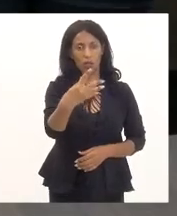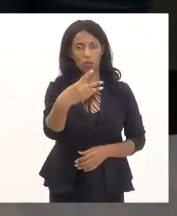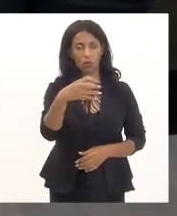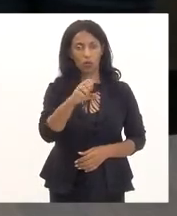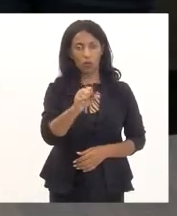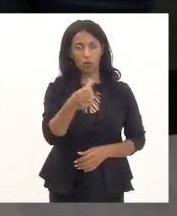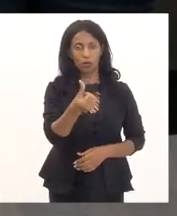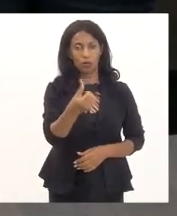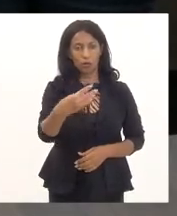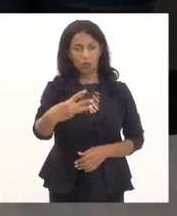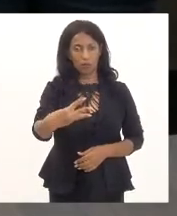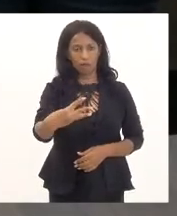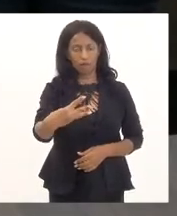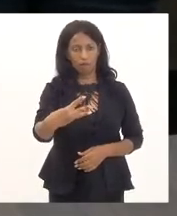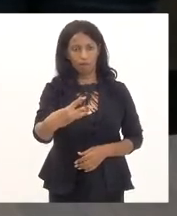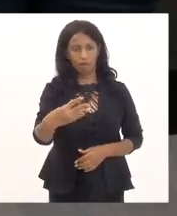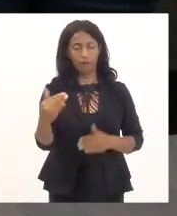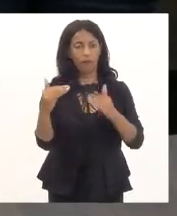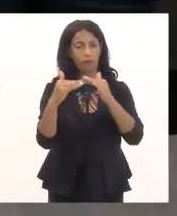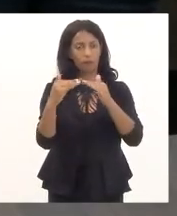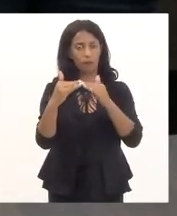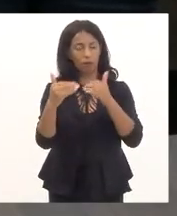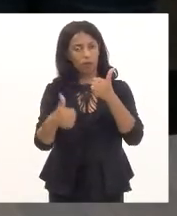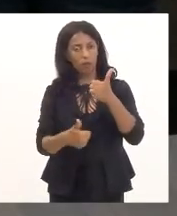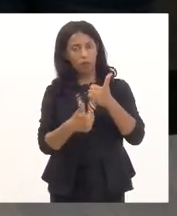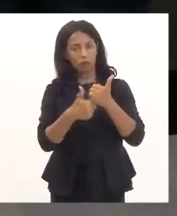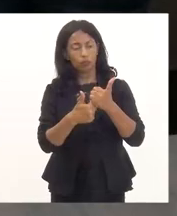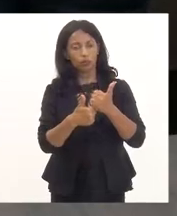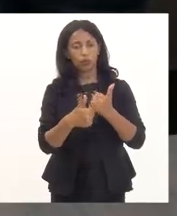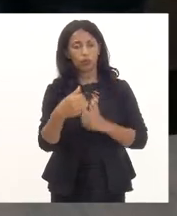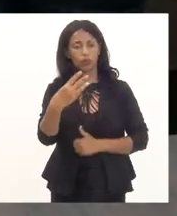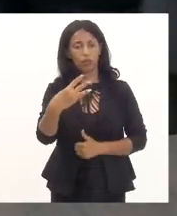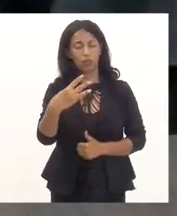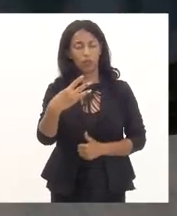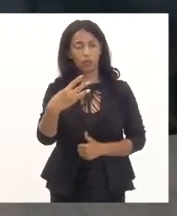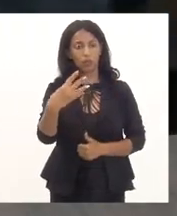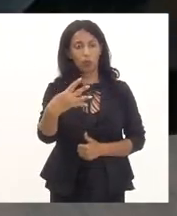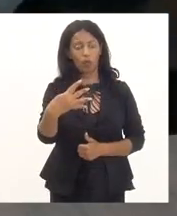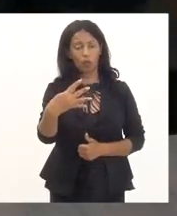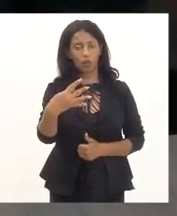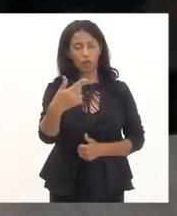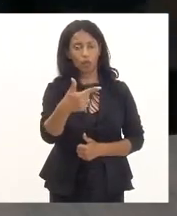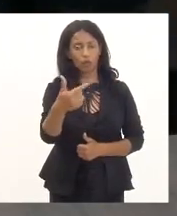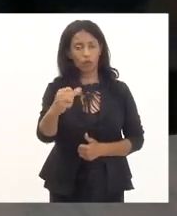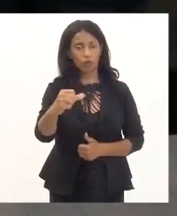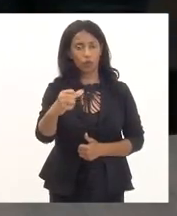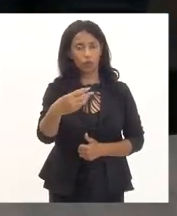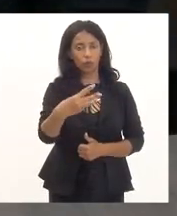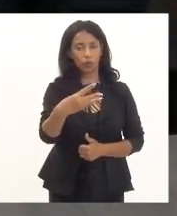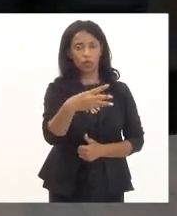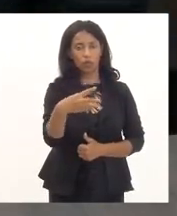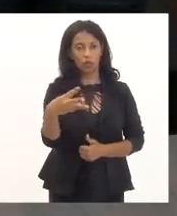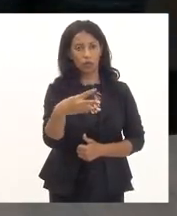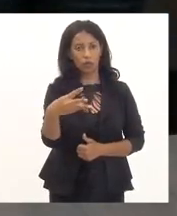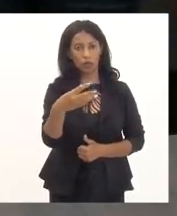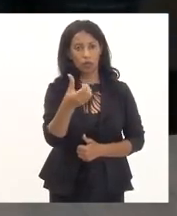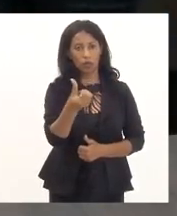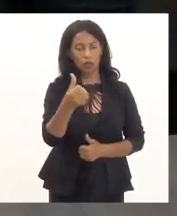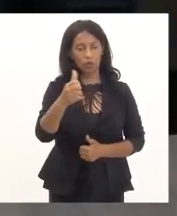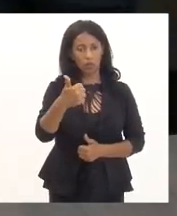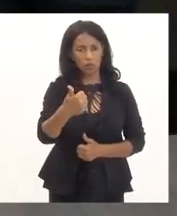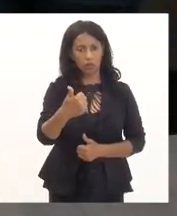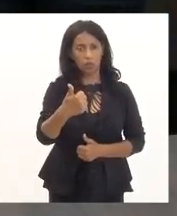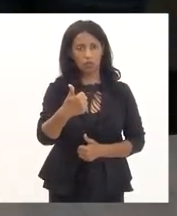48 e 63. Favorável com subemenda 3, 4, 29, 33,